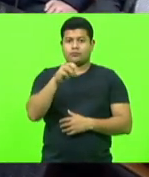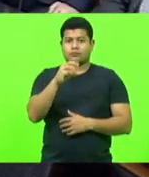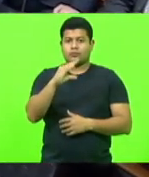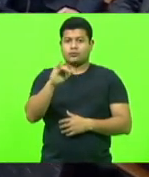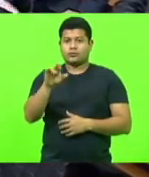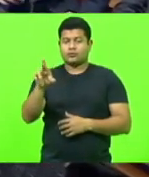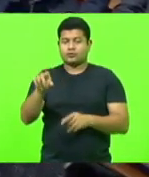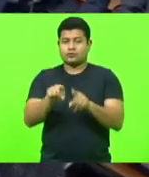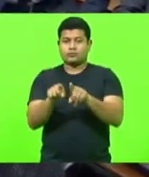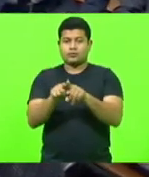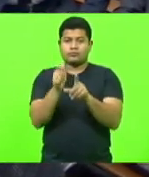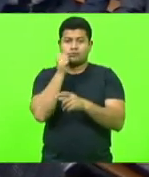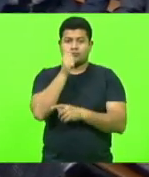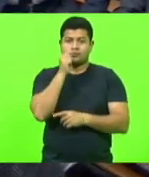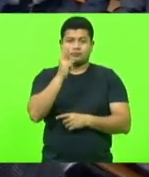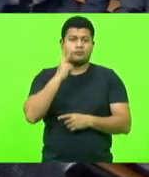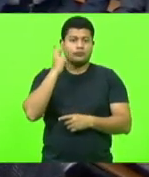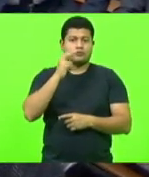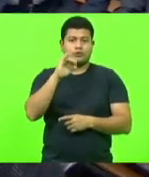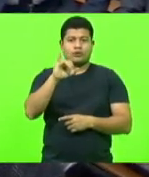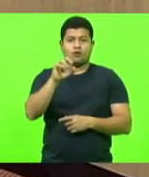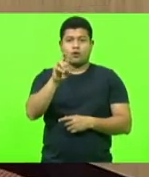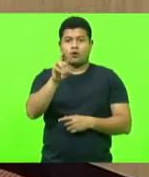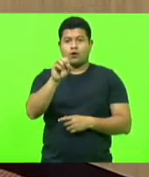Rosa Camargo. Sejam muito bem-vindos.